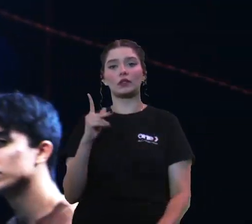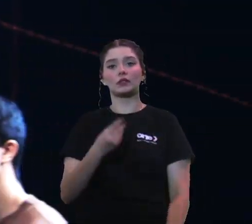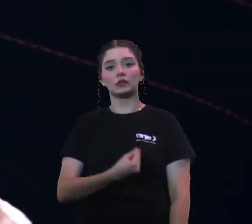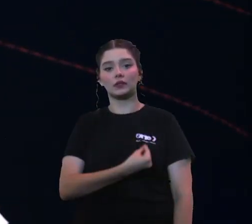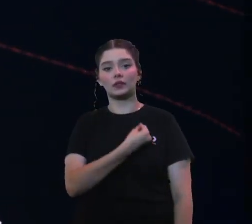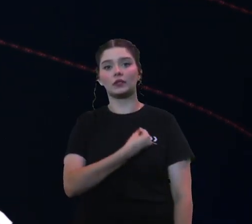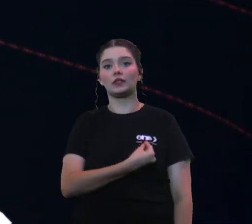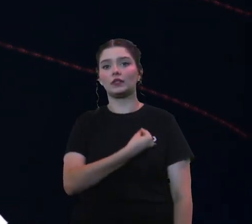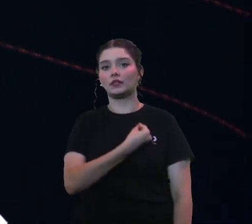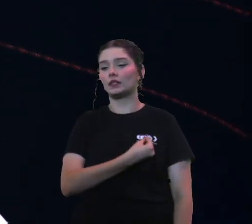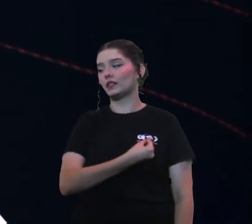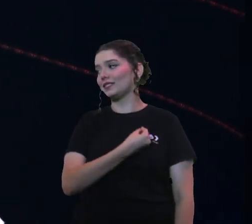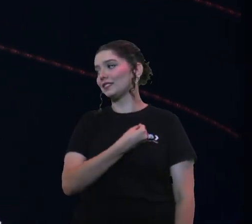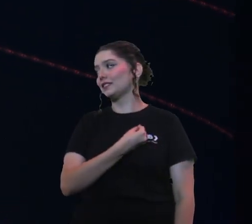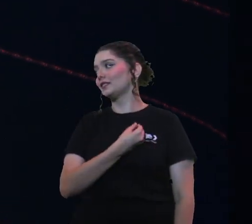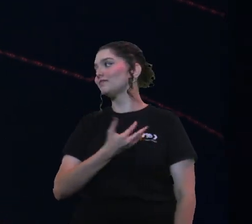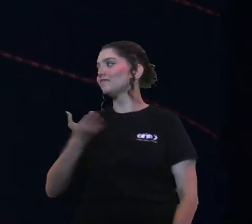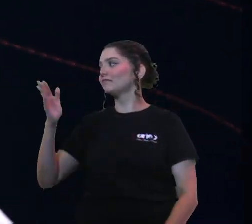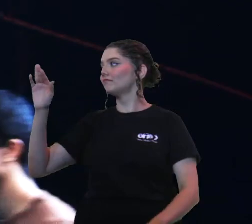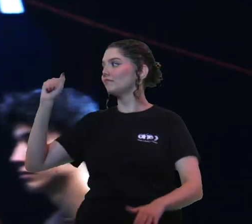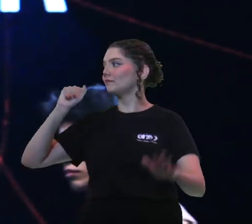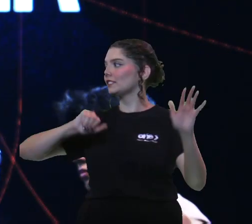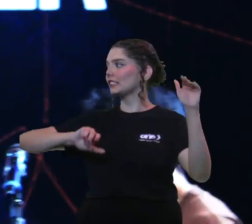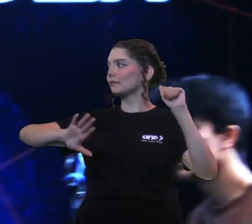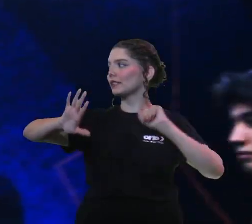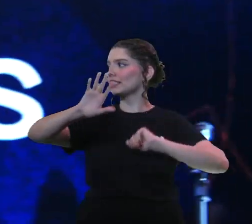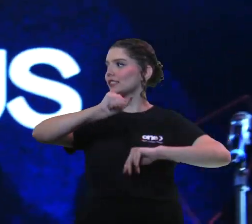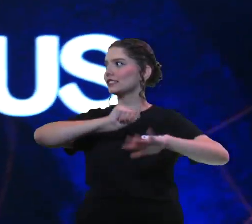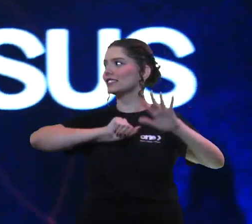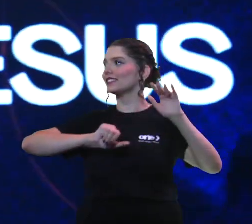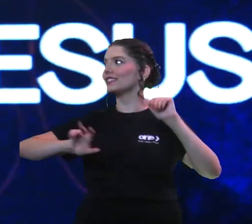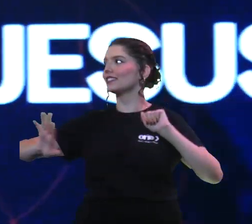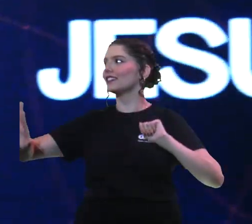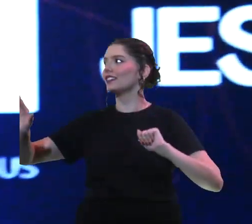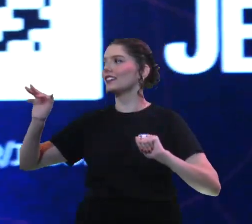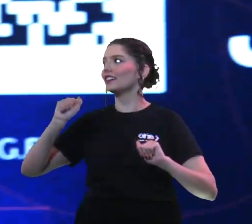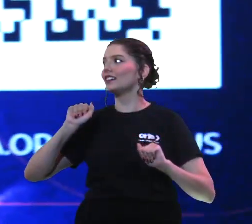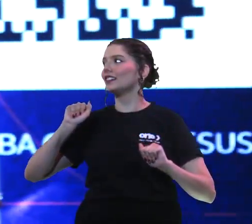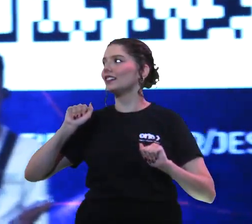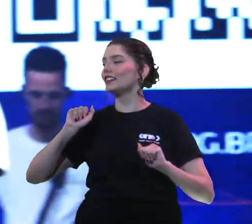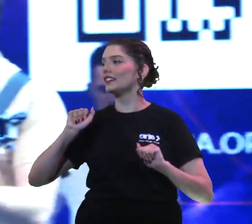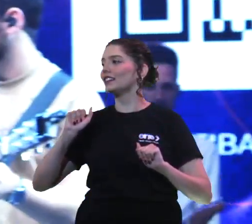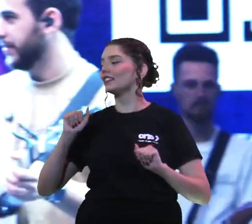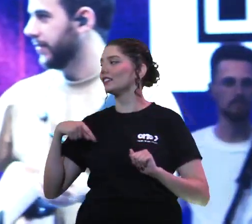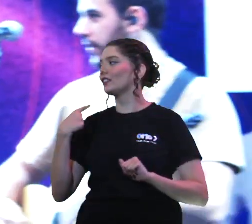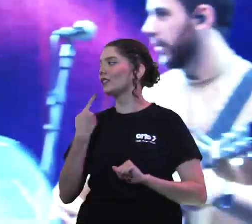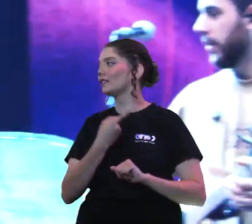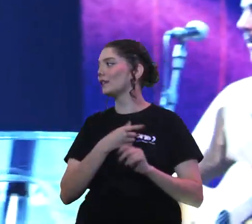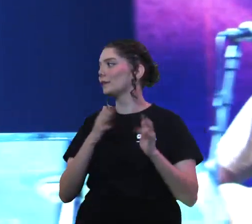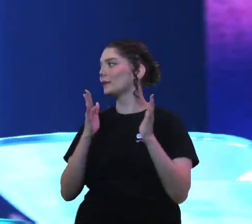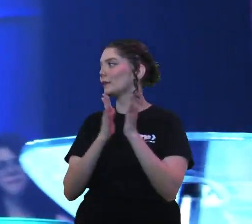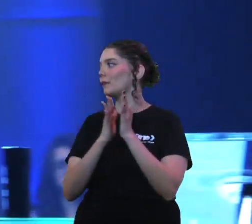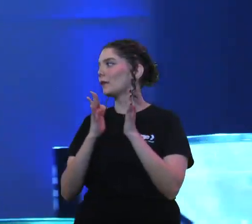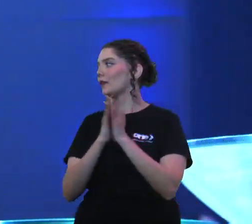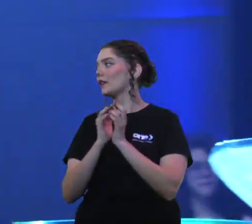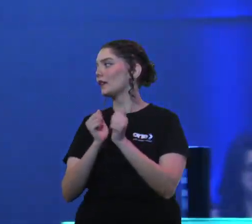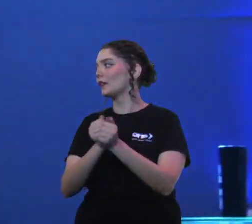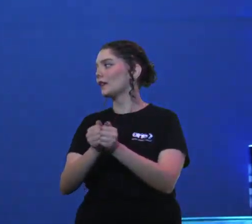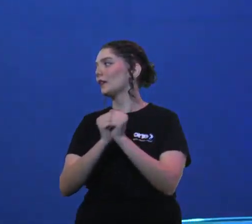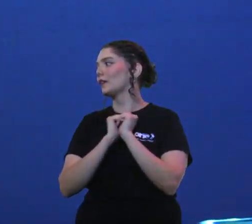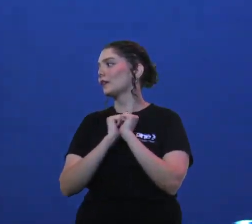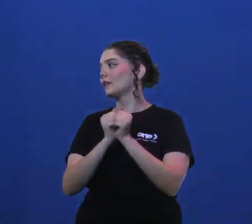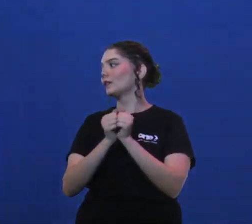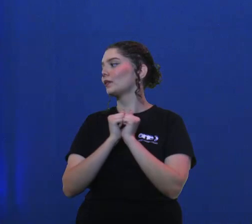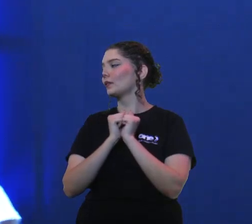cá. Vem para cá. Você que levantou a mão, onde você está? Você fez essa oração? Pode chegar aqui com uma das pessoas que estão aqui à frente, para a gente poder fazer uma oração junto contigo. Tem mais gente